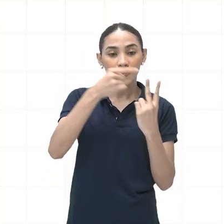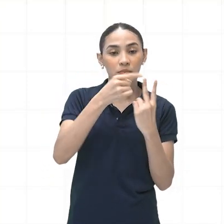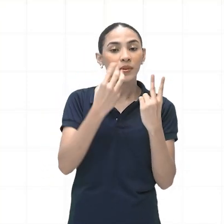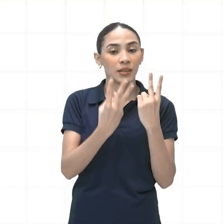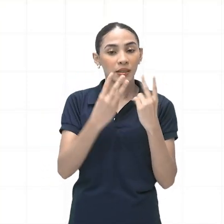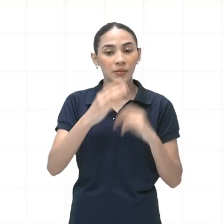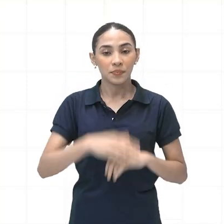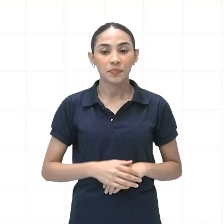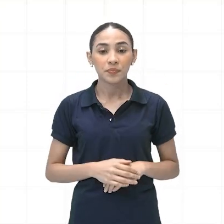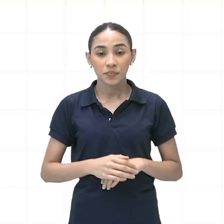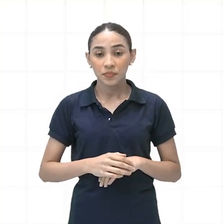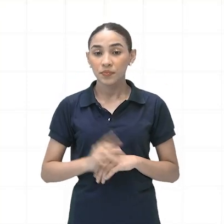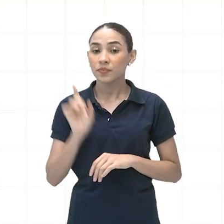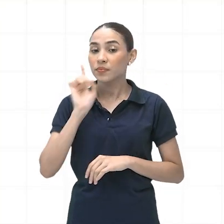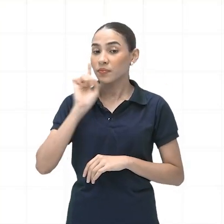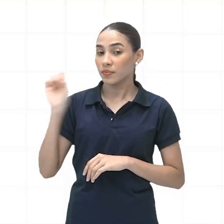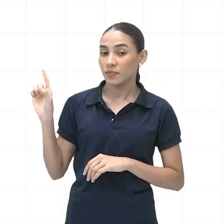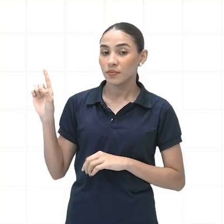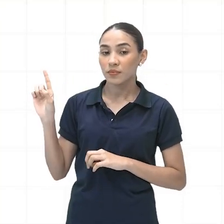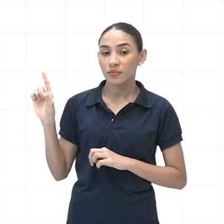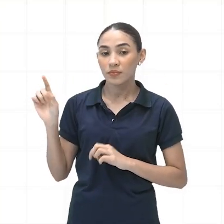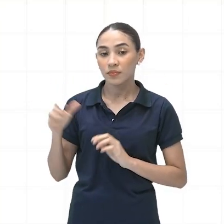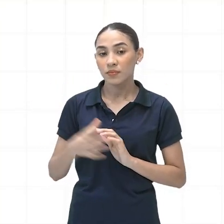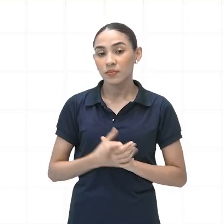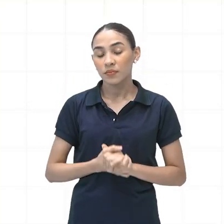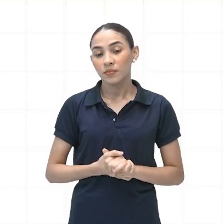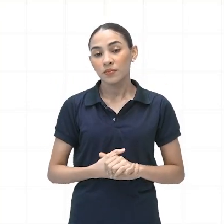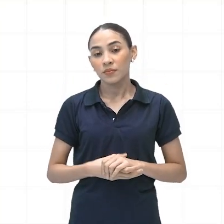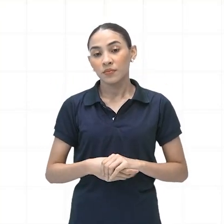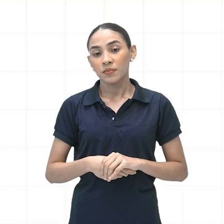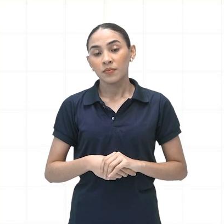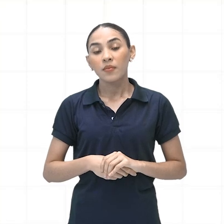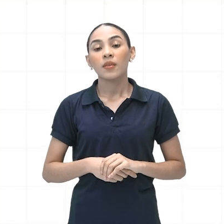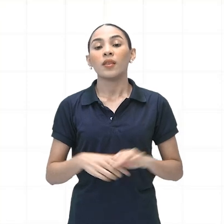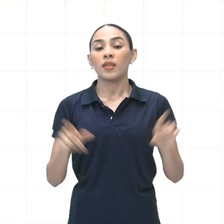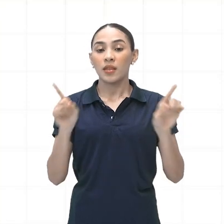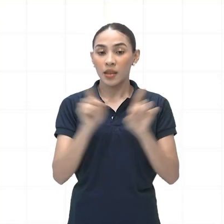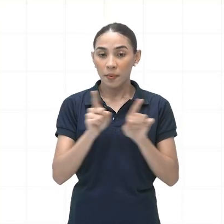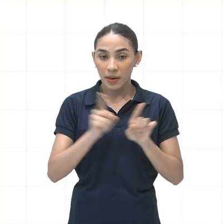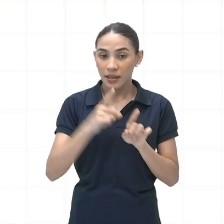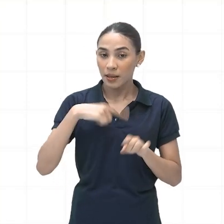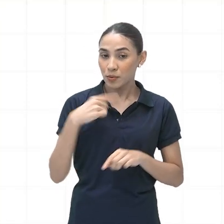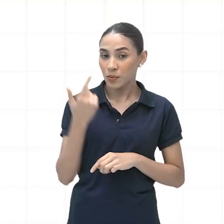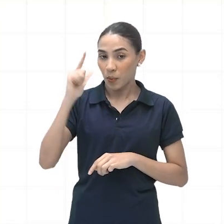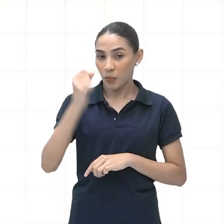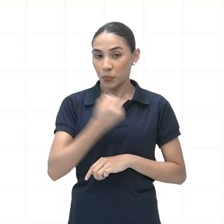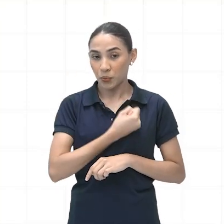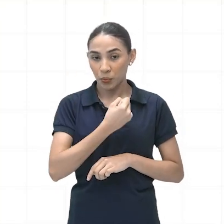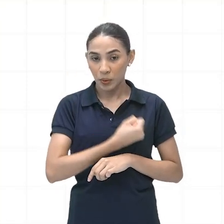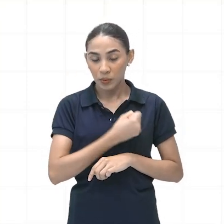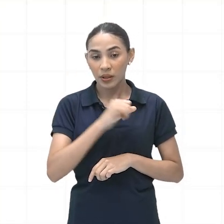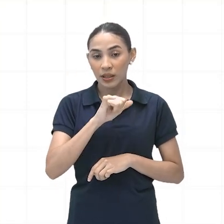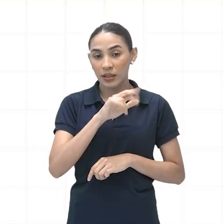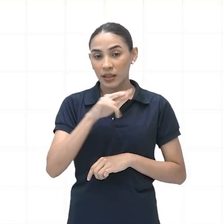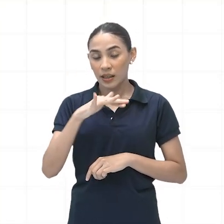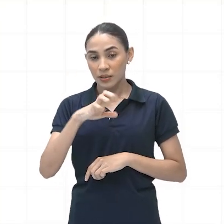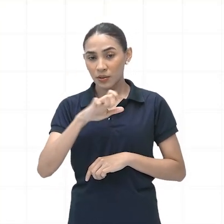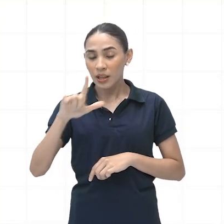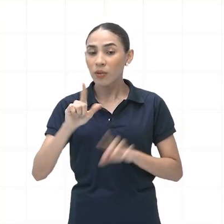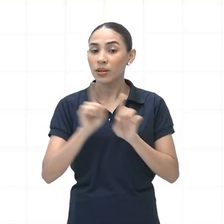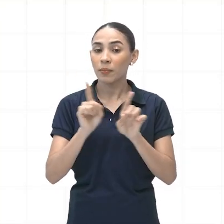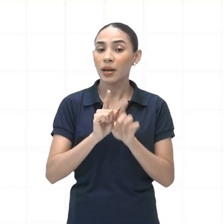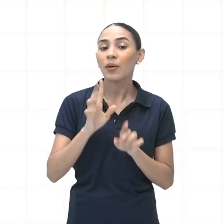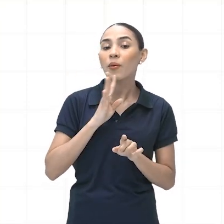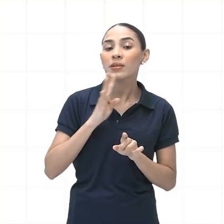3 esteja nesse ponto, certo? Nós também temos outro número irracional muito conhecido, que